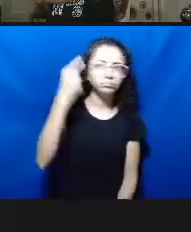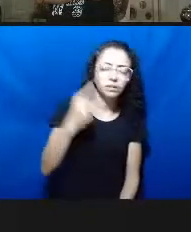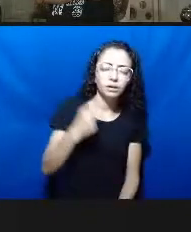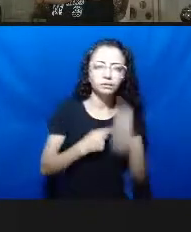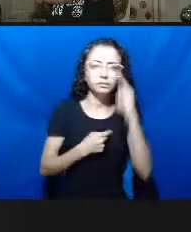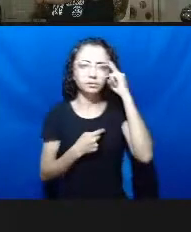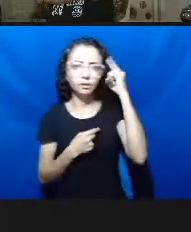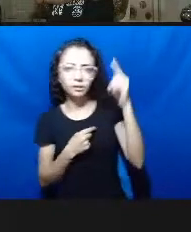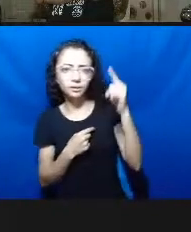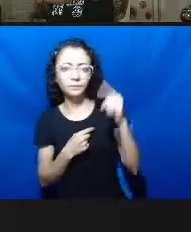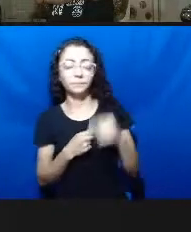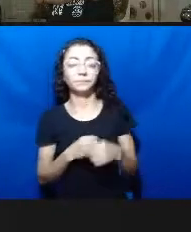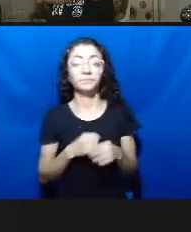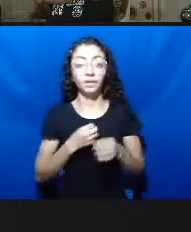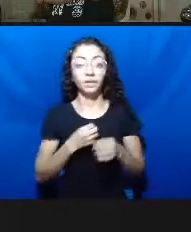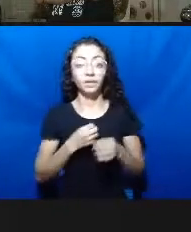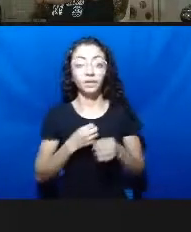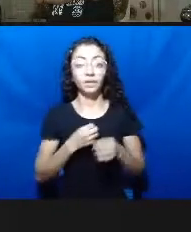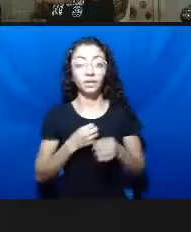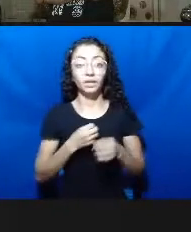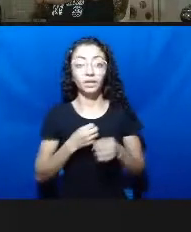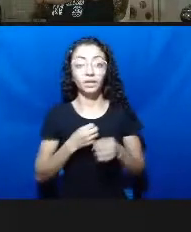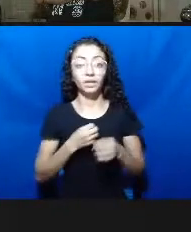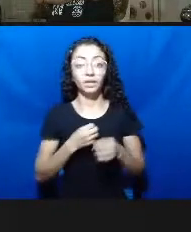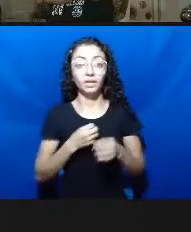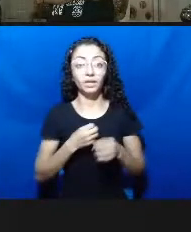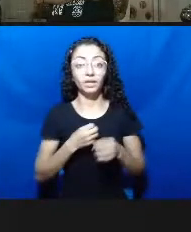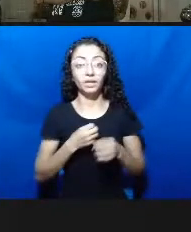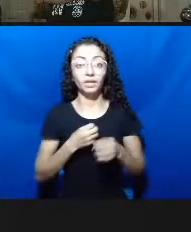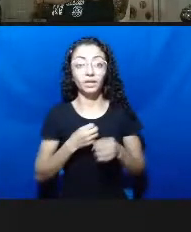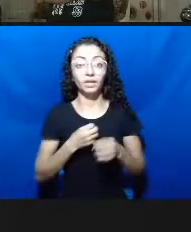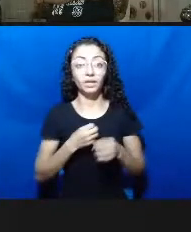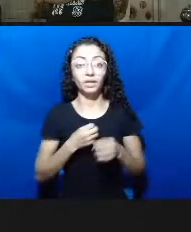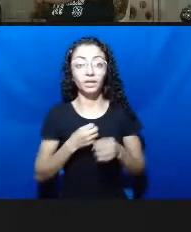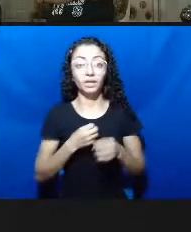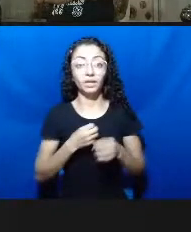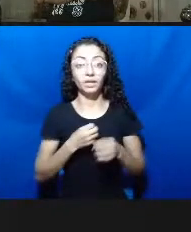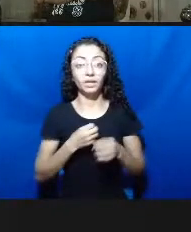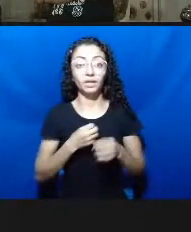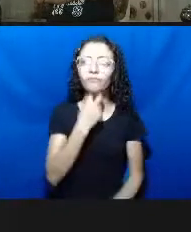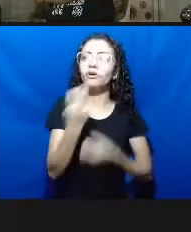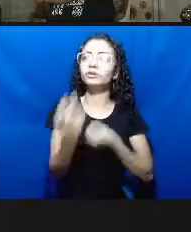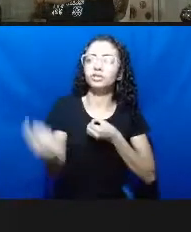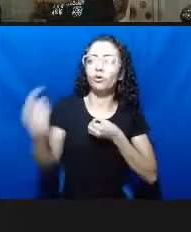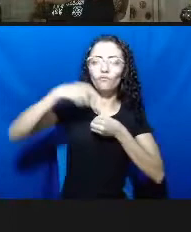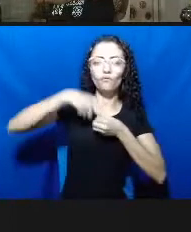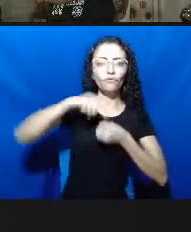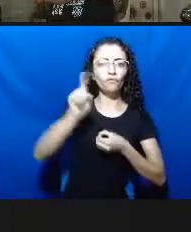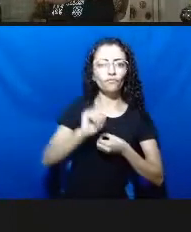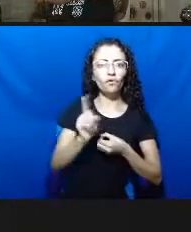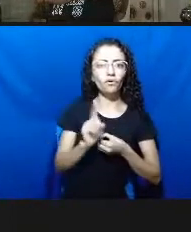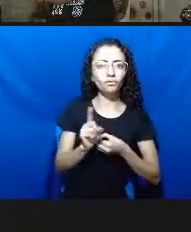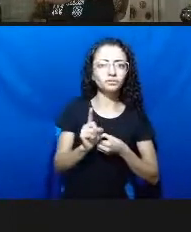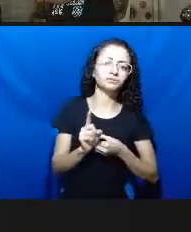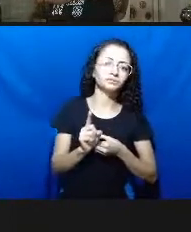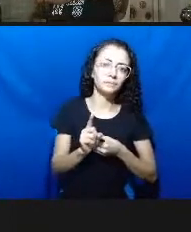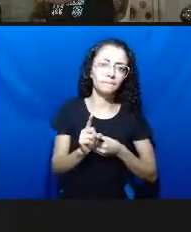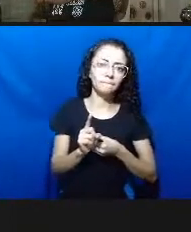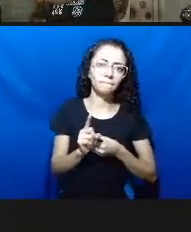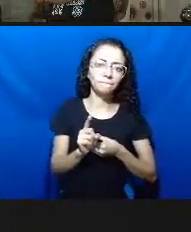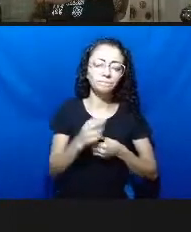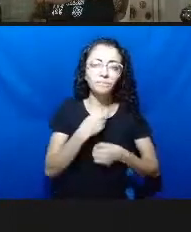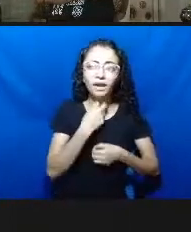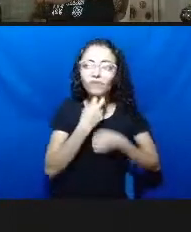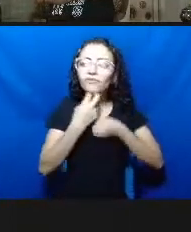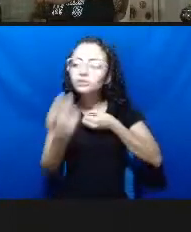final ele fala a voz que não retorna, gozado que ela nunca veio, mas ele fala no último verso que a voz que não